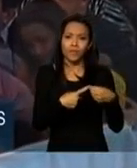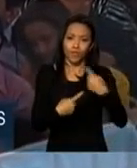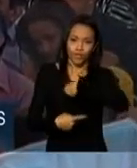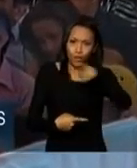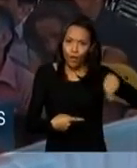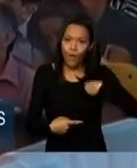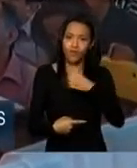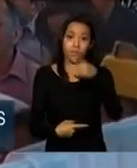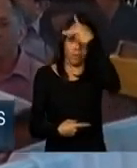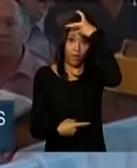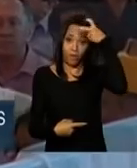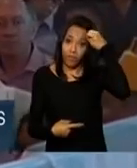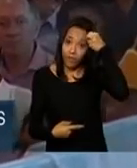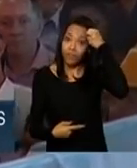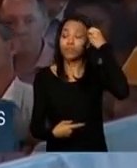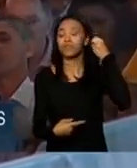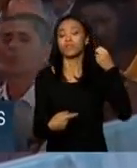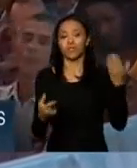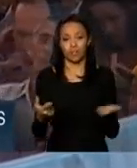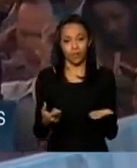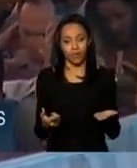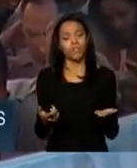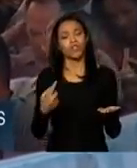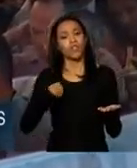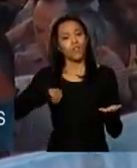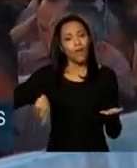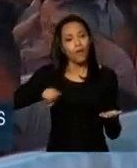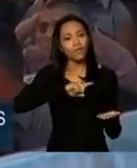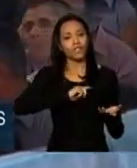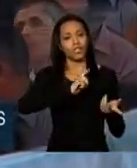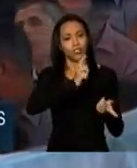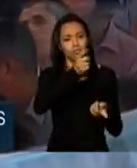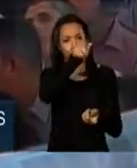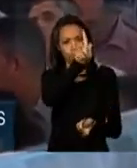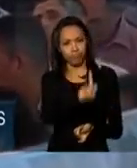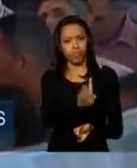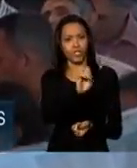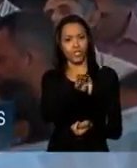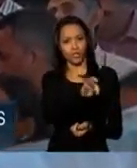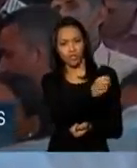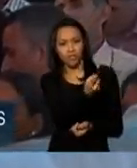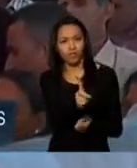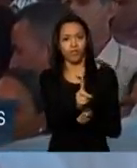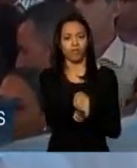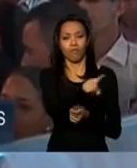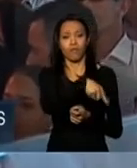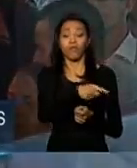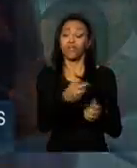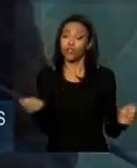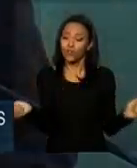os prefeitos, que ora vos fala, somos os gestores. E desejamos muito